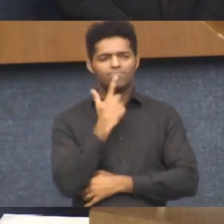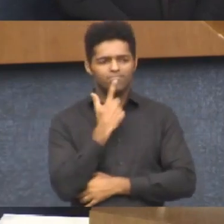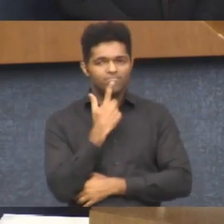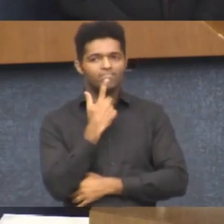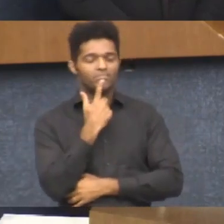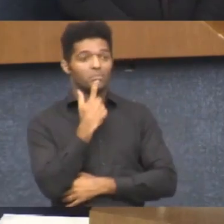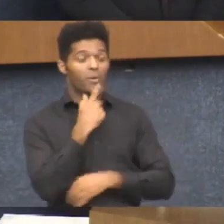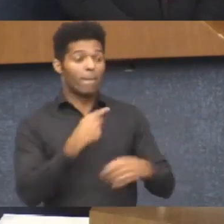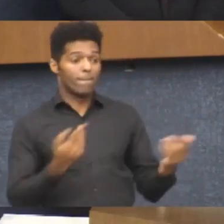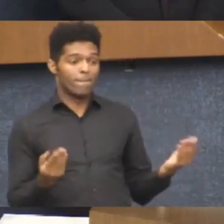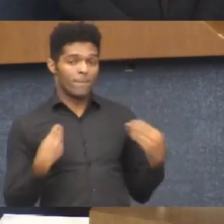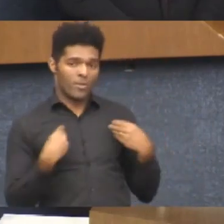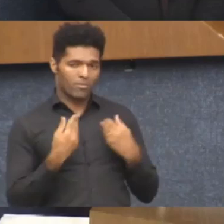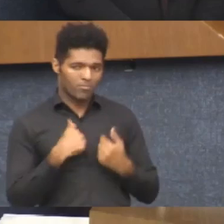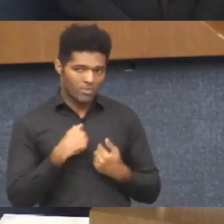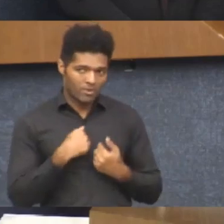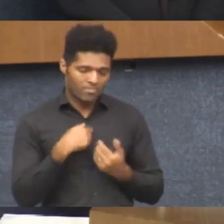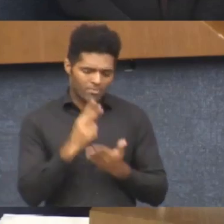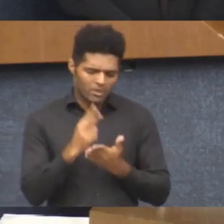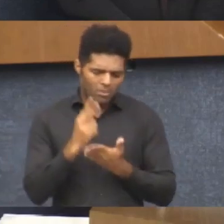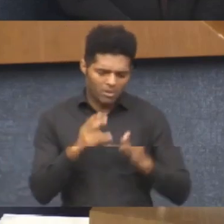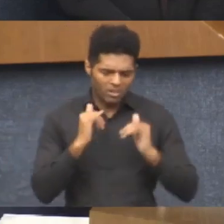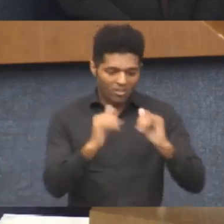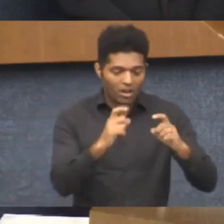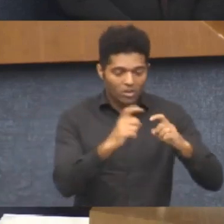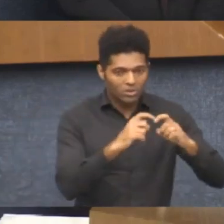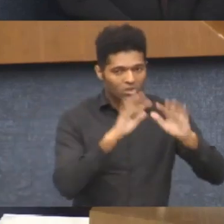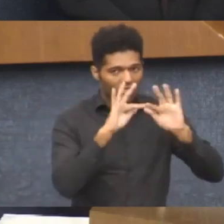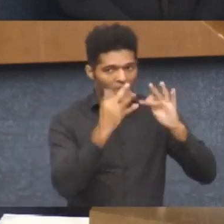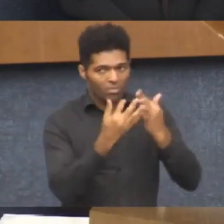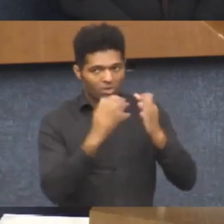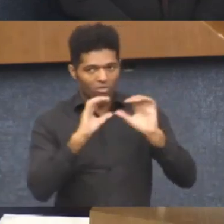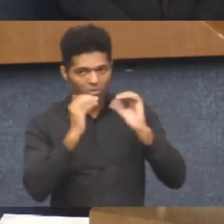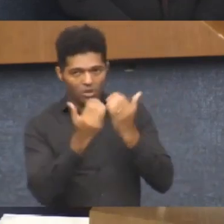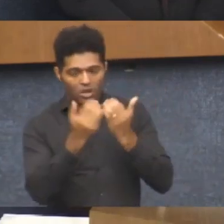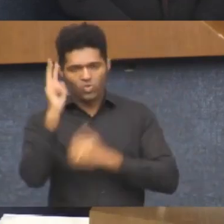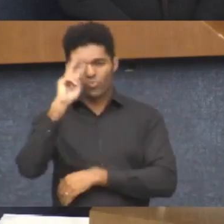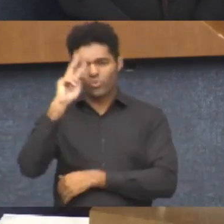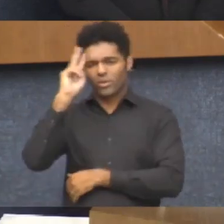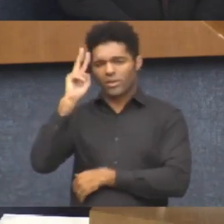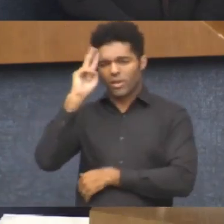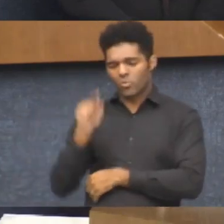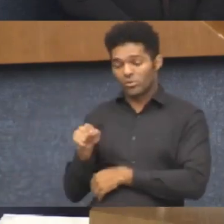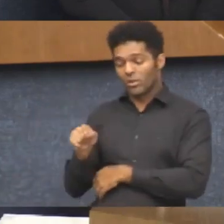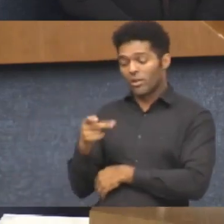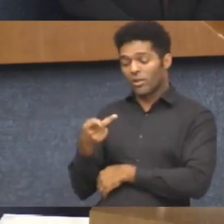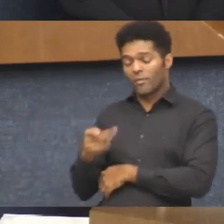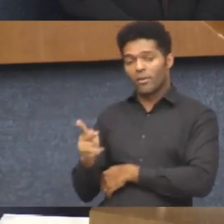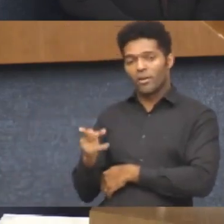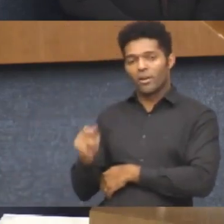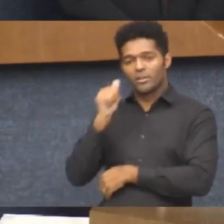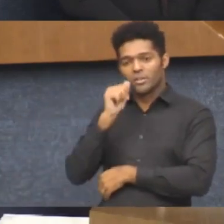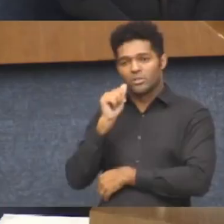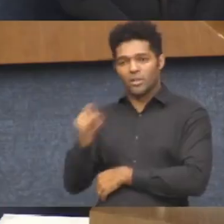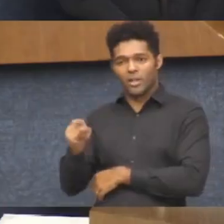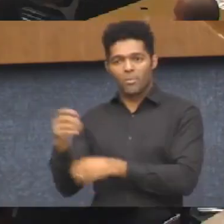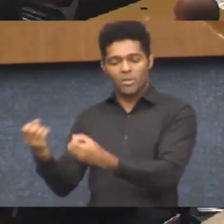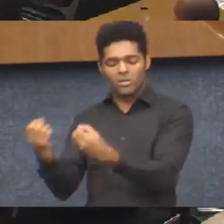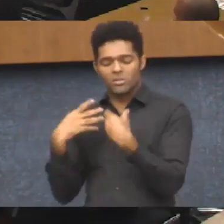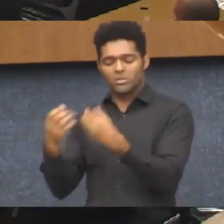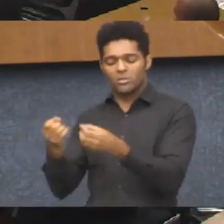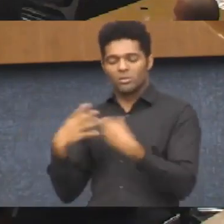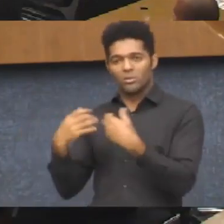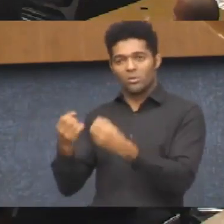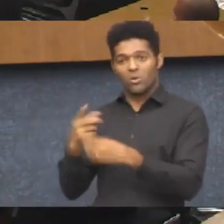Então, para mim, sempre que falo sobre medicina de família e comunidade, eu lembro dessa senhora, que eu acho que ela me ensinou o que é medicina de família. Né?